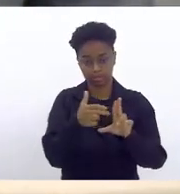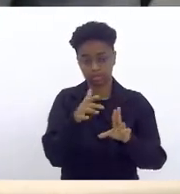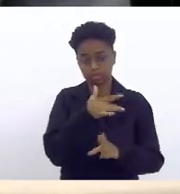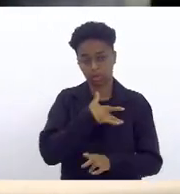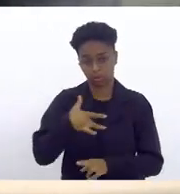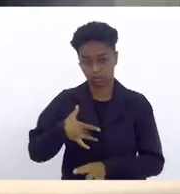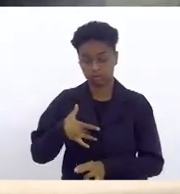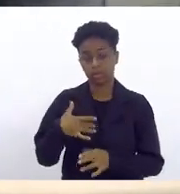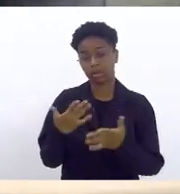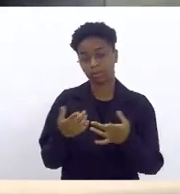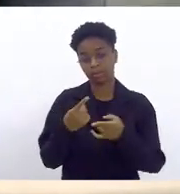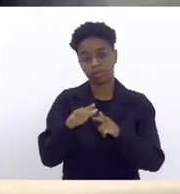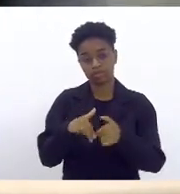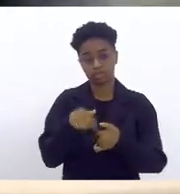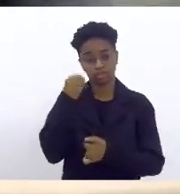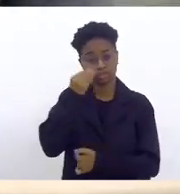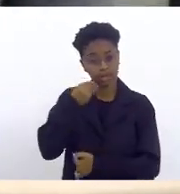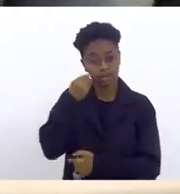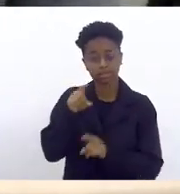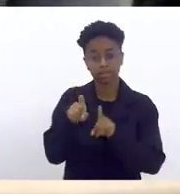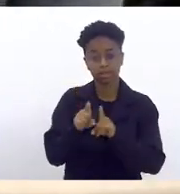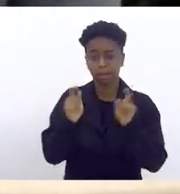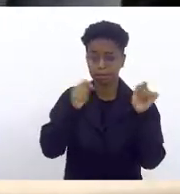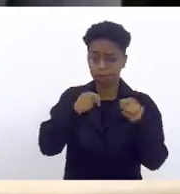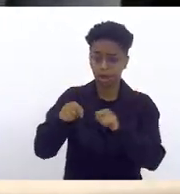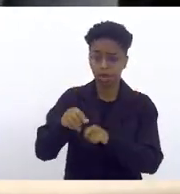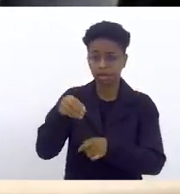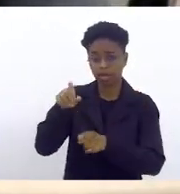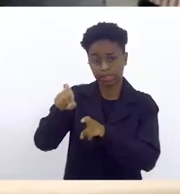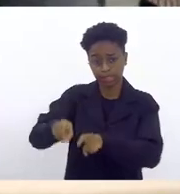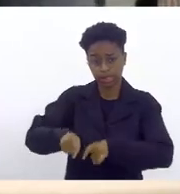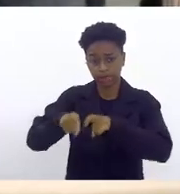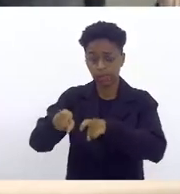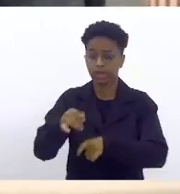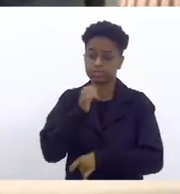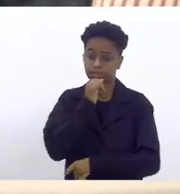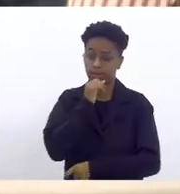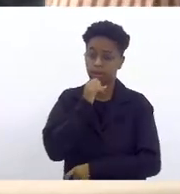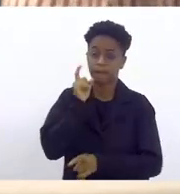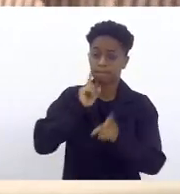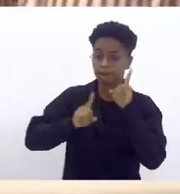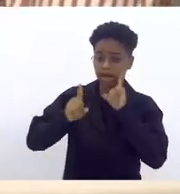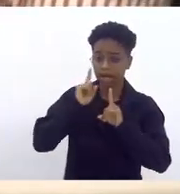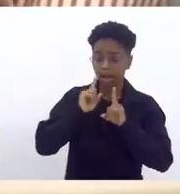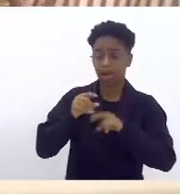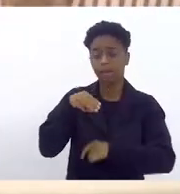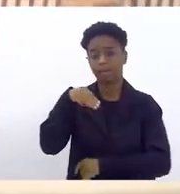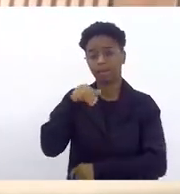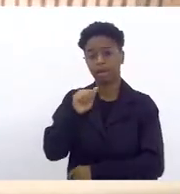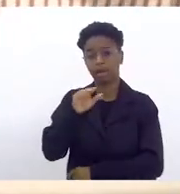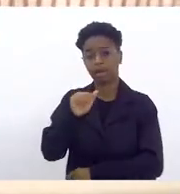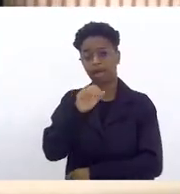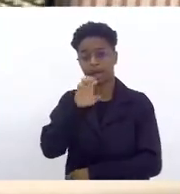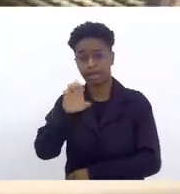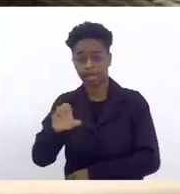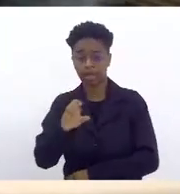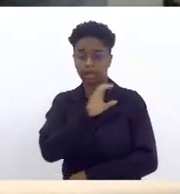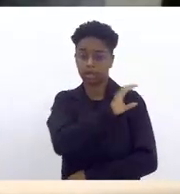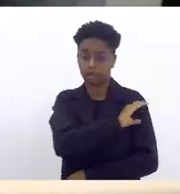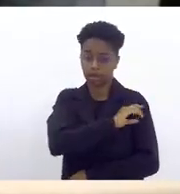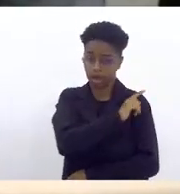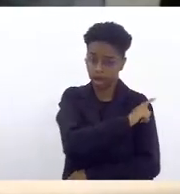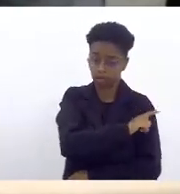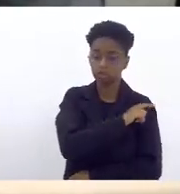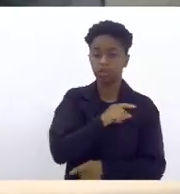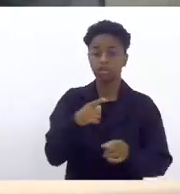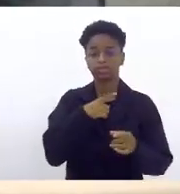e das possibilidades do interior do Estado do Rio de Janeiro como Maricá como Macaé como Campos que